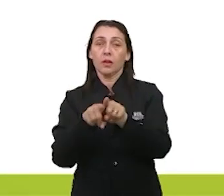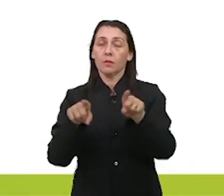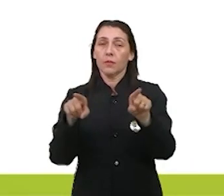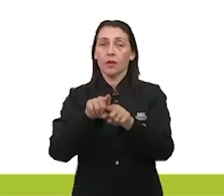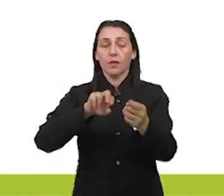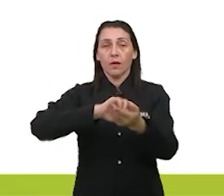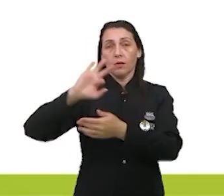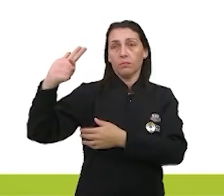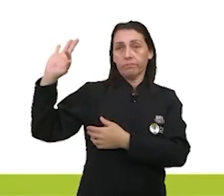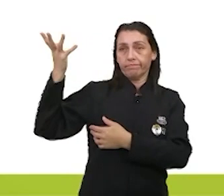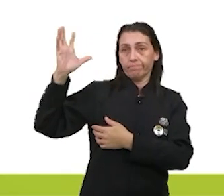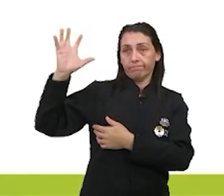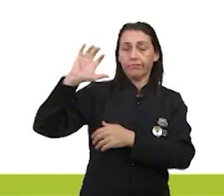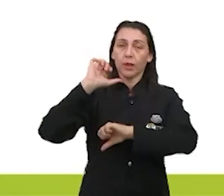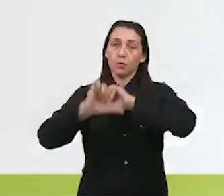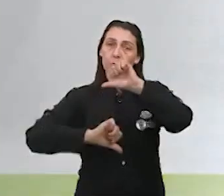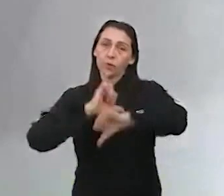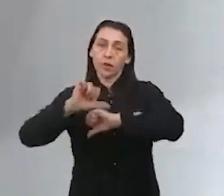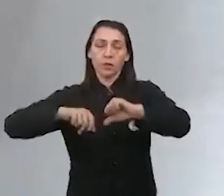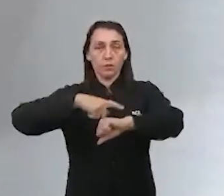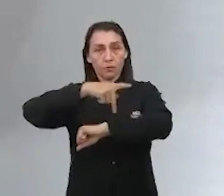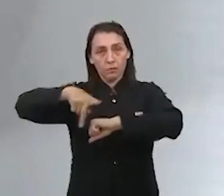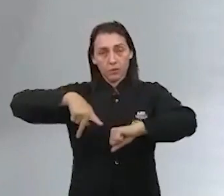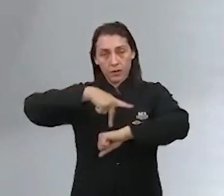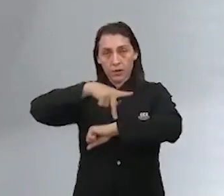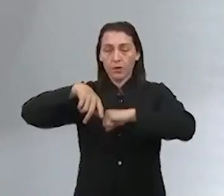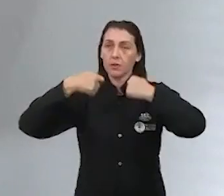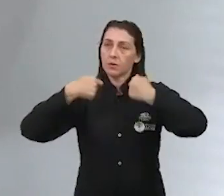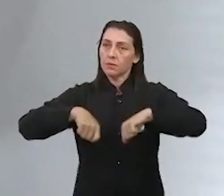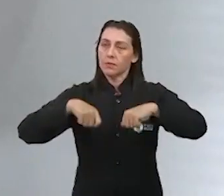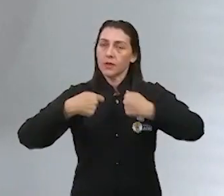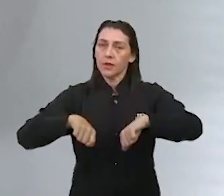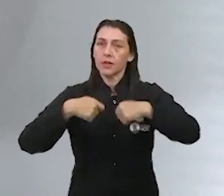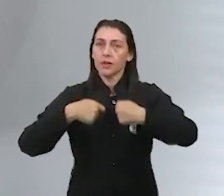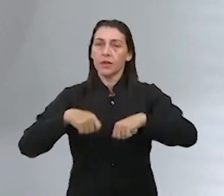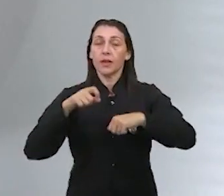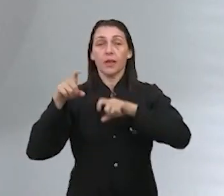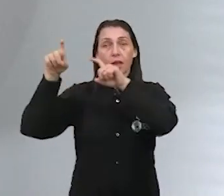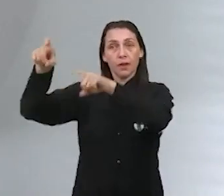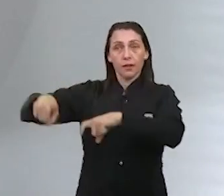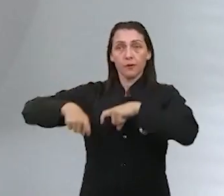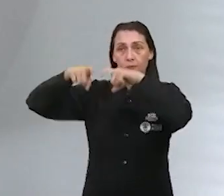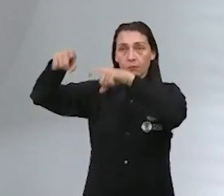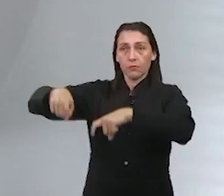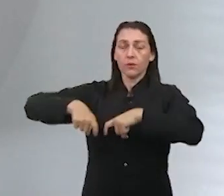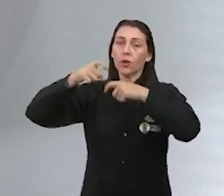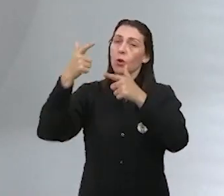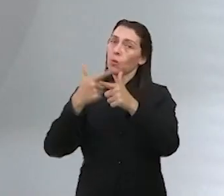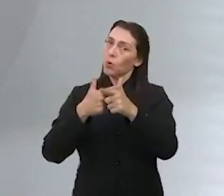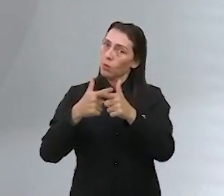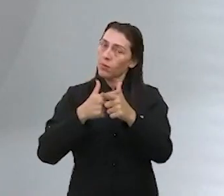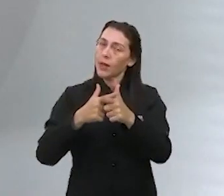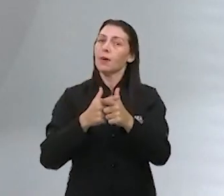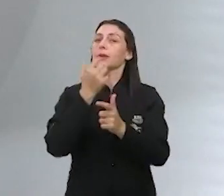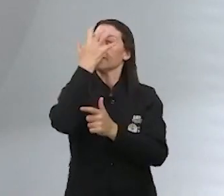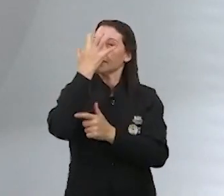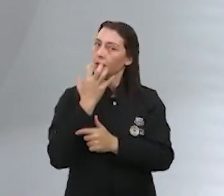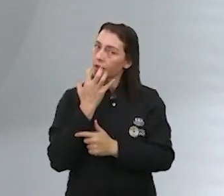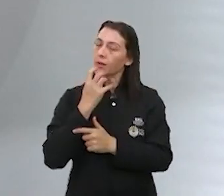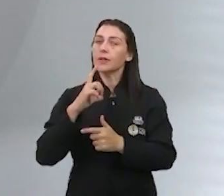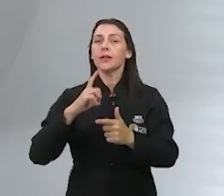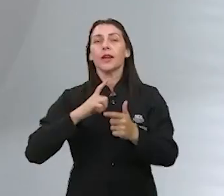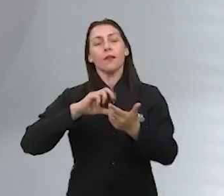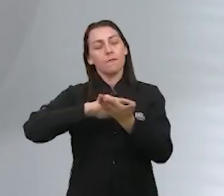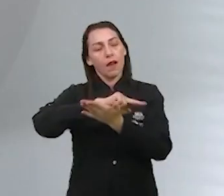variabilidade climática. Num país que precisa muito da agricultura, isso é um problema enorme. Nós temos várias e